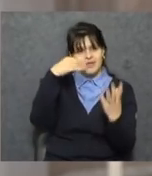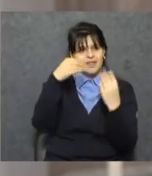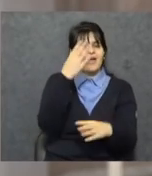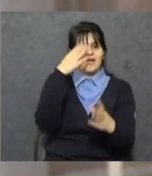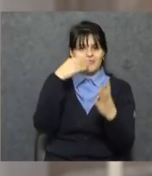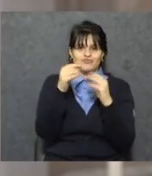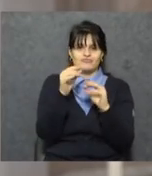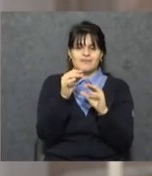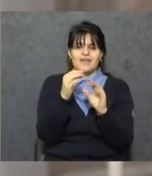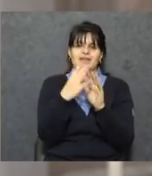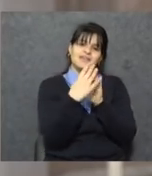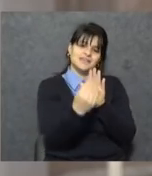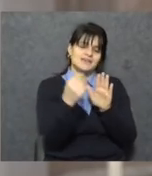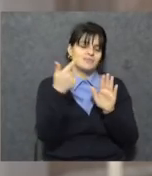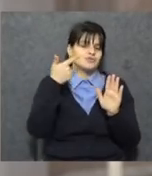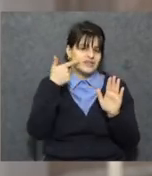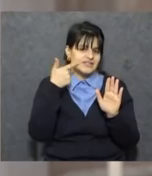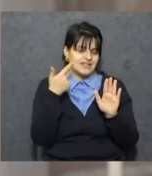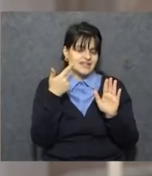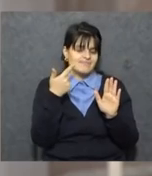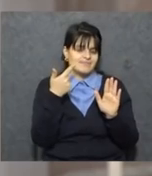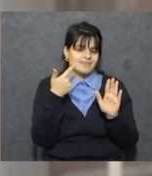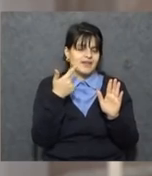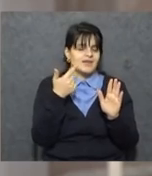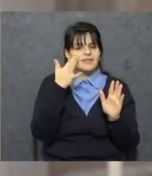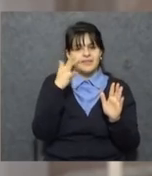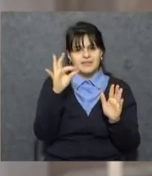Saibamos manter acesa a chama da esperança